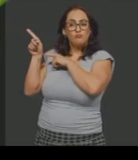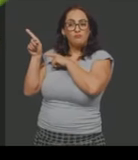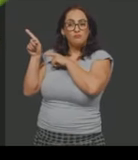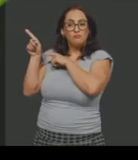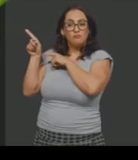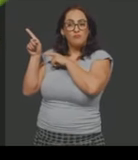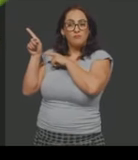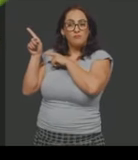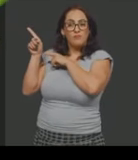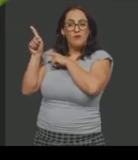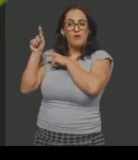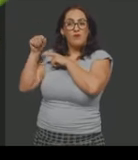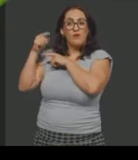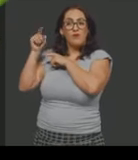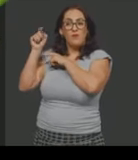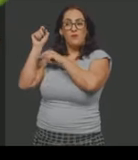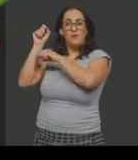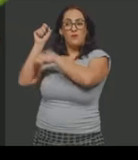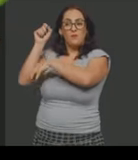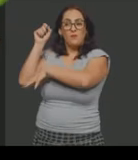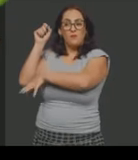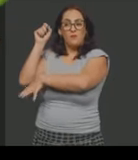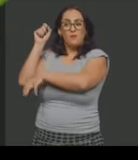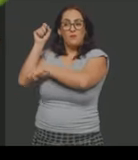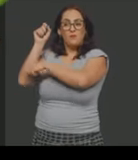aqui embaixo.